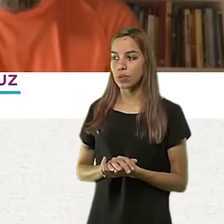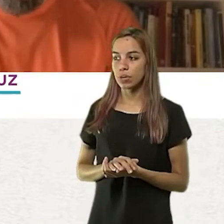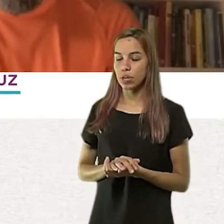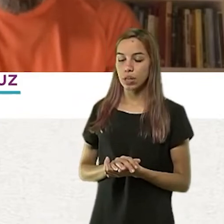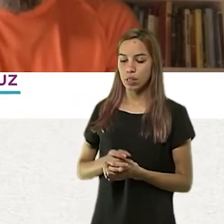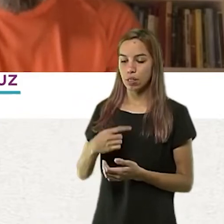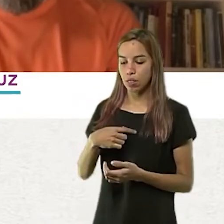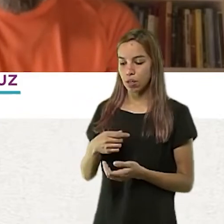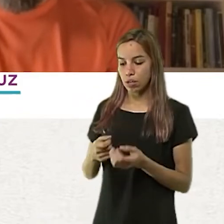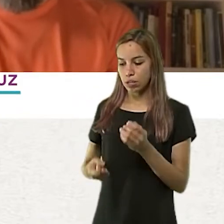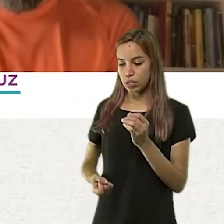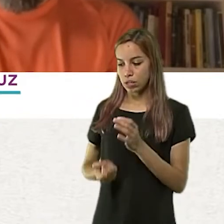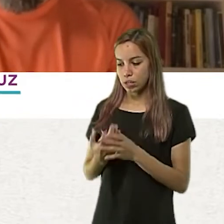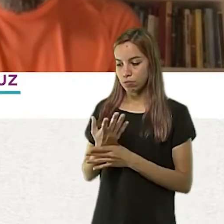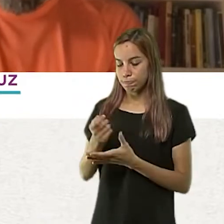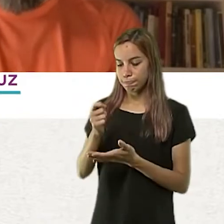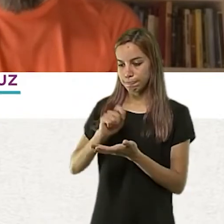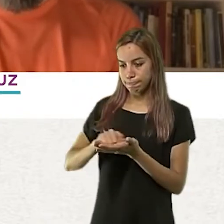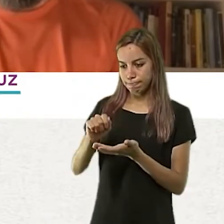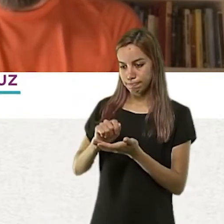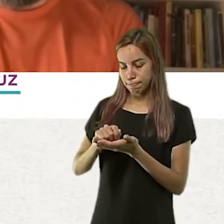entra no romance Flores.